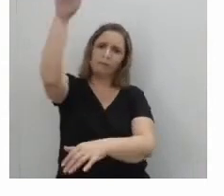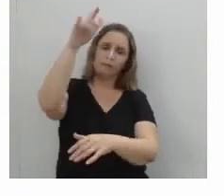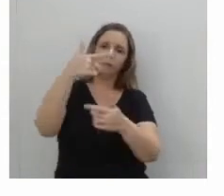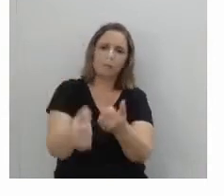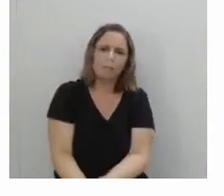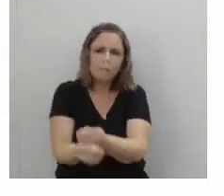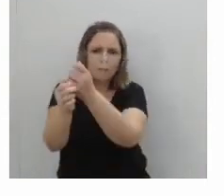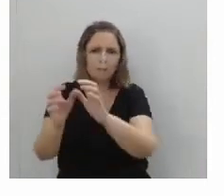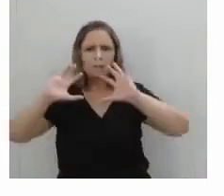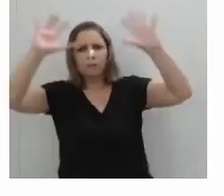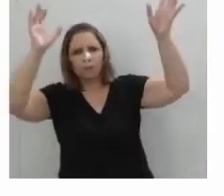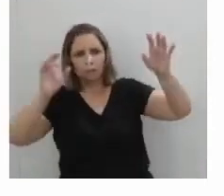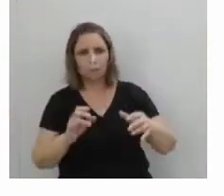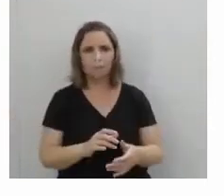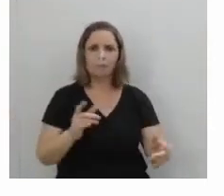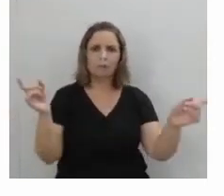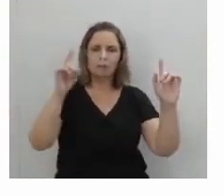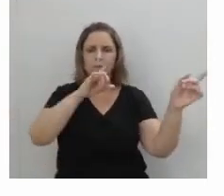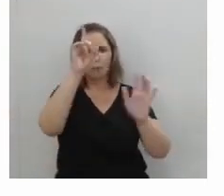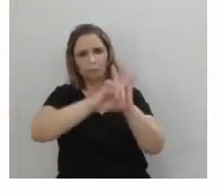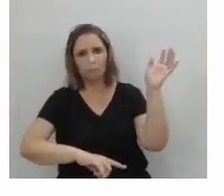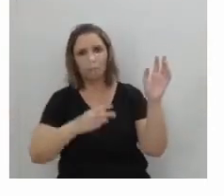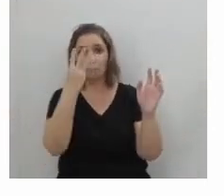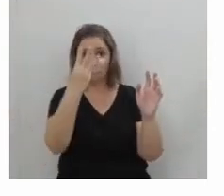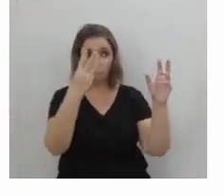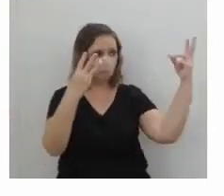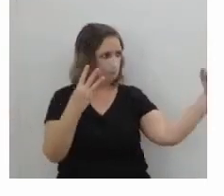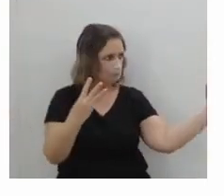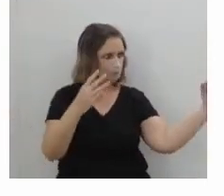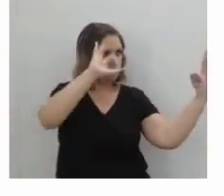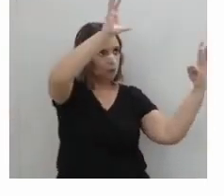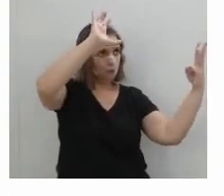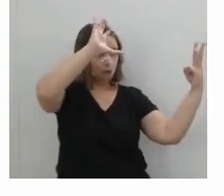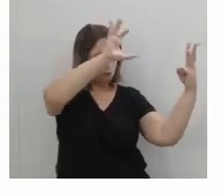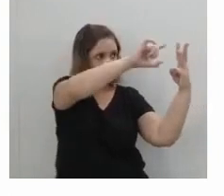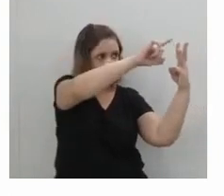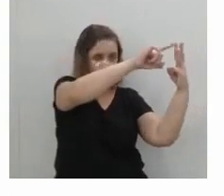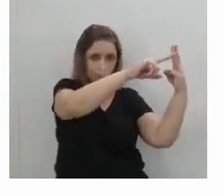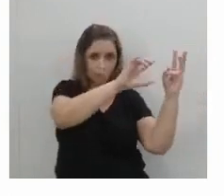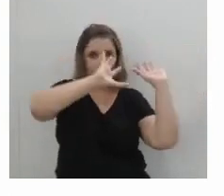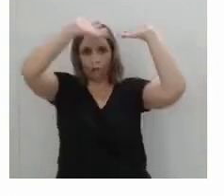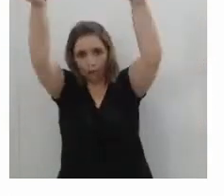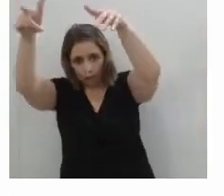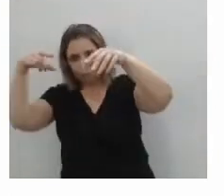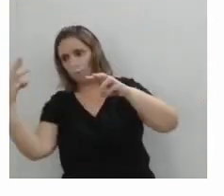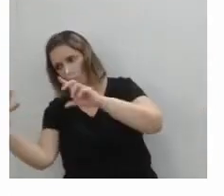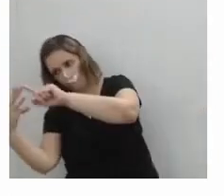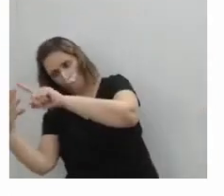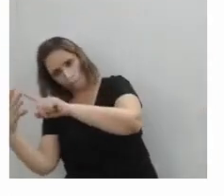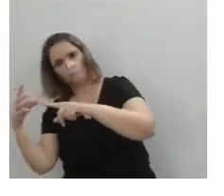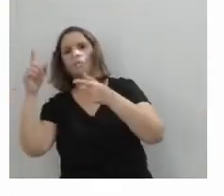time adversário recebe a bola, tendo o direito de dar 3 toques na bola antes de arremessá-la de volta para a outra